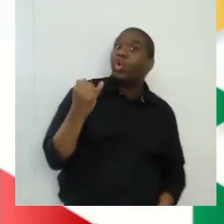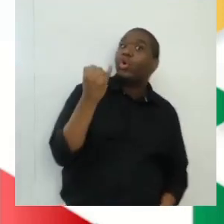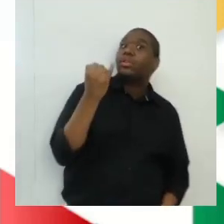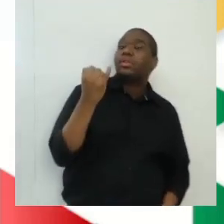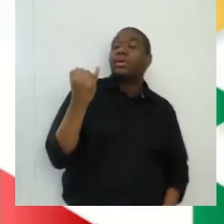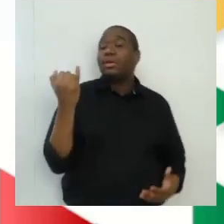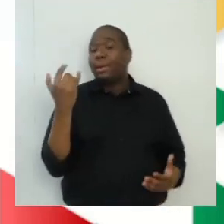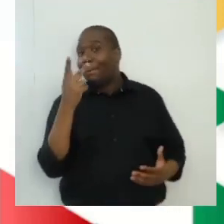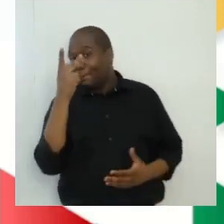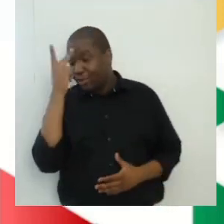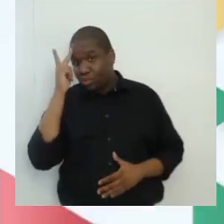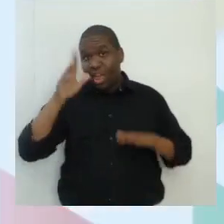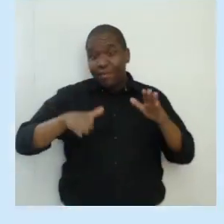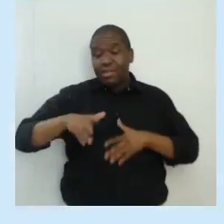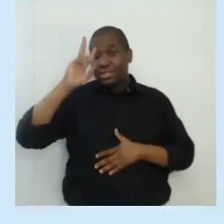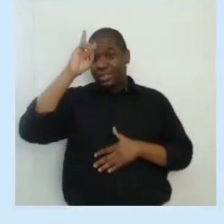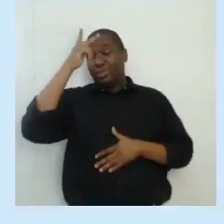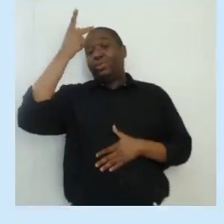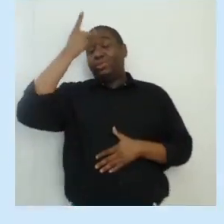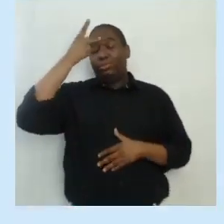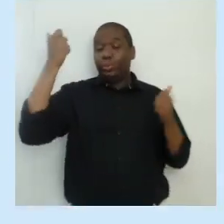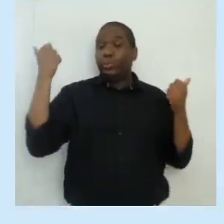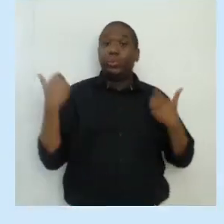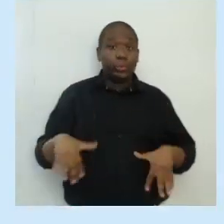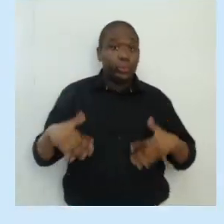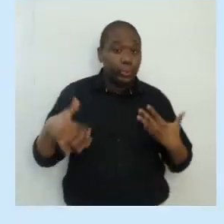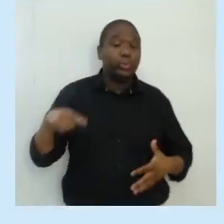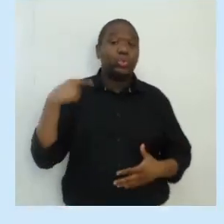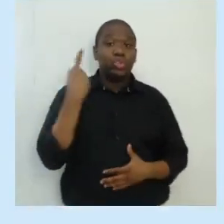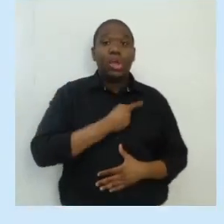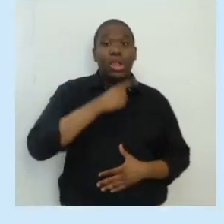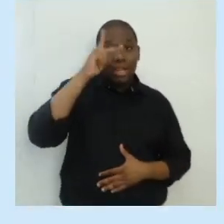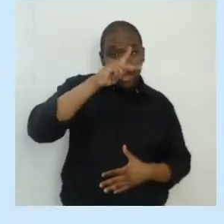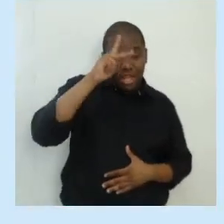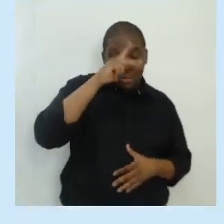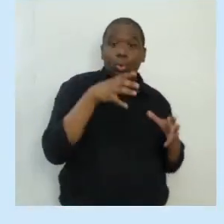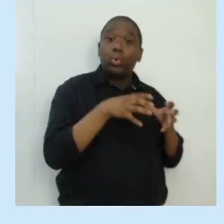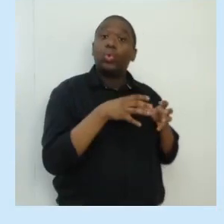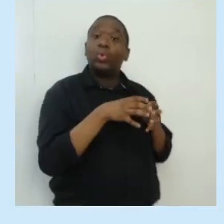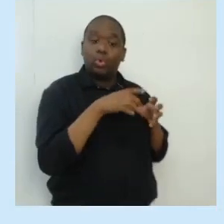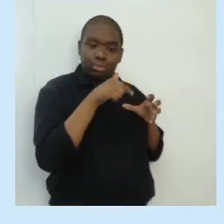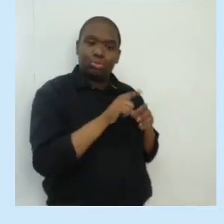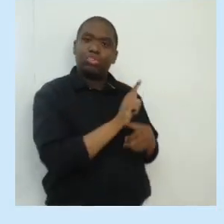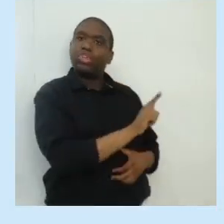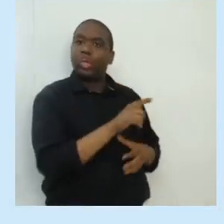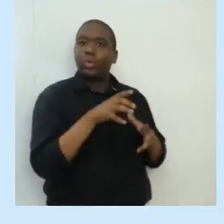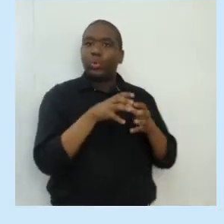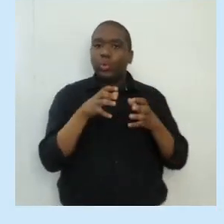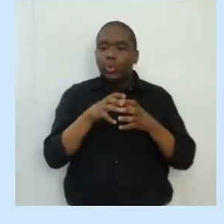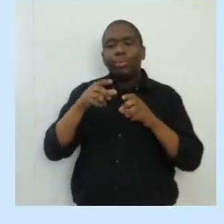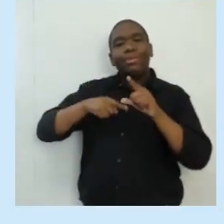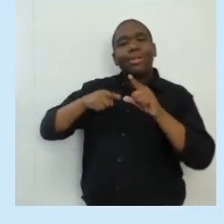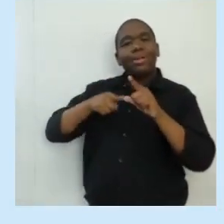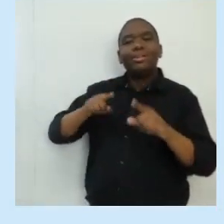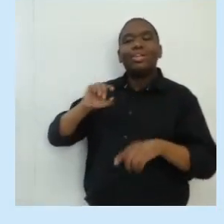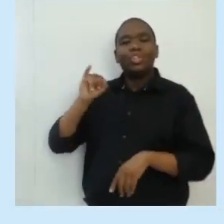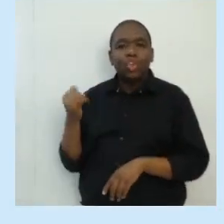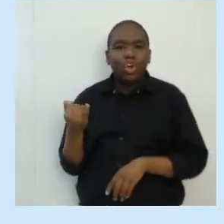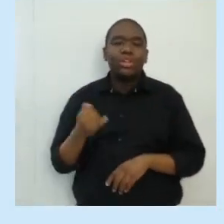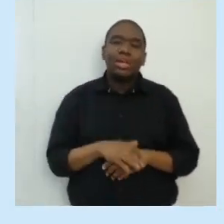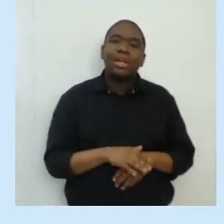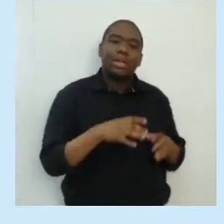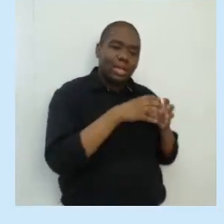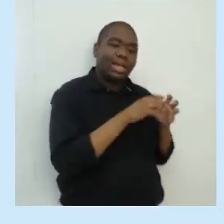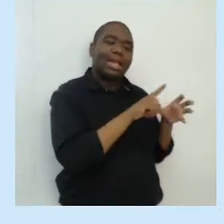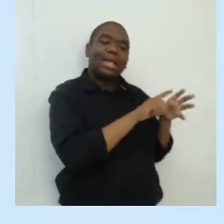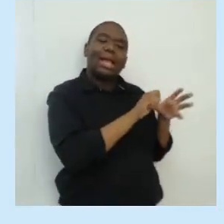a gente está no processo de alfabetização, a gente lembra da família. A família do G, eu só tenho Gá, Gó, Gu. Já o J eu tenho